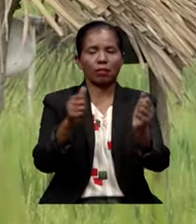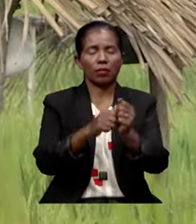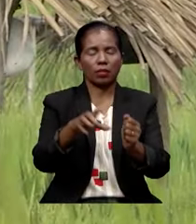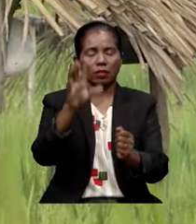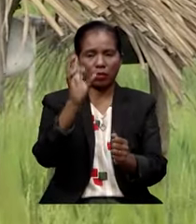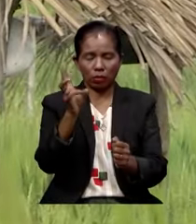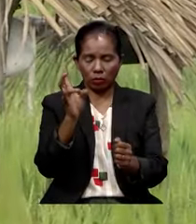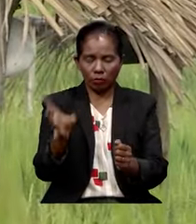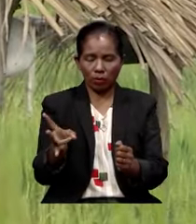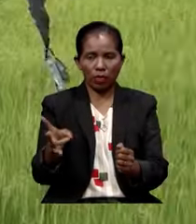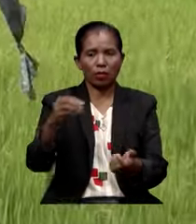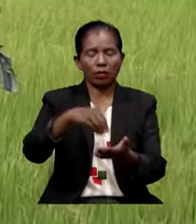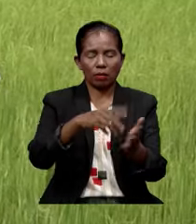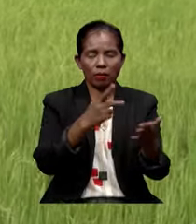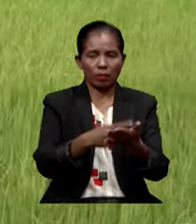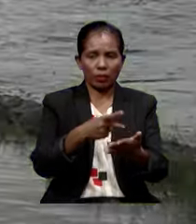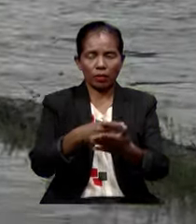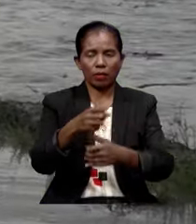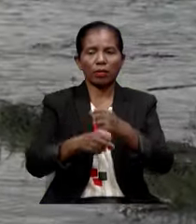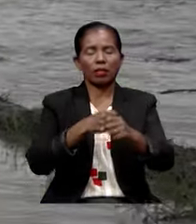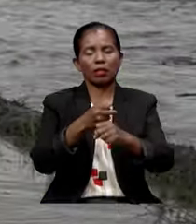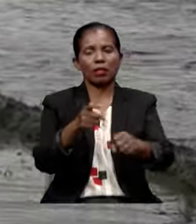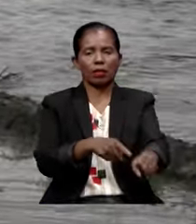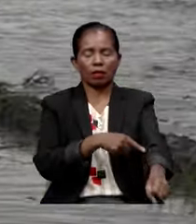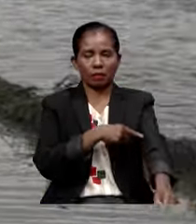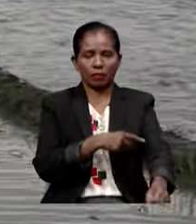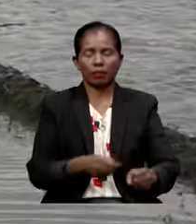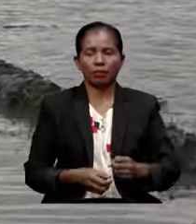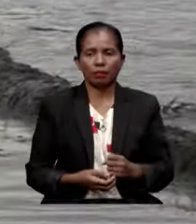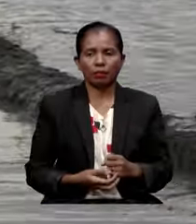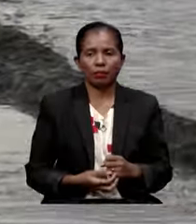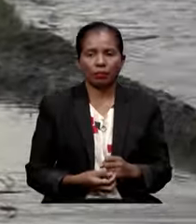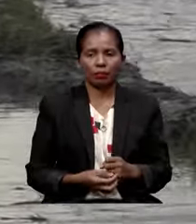Lurece, mas bene ba projeto Tinenaro. Matheus Romário, Jacinto Fuca, Ziemen.